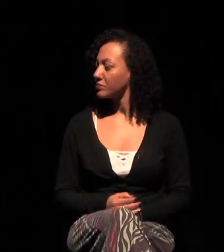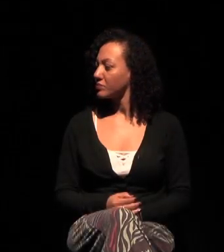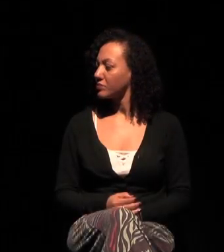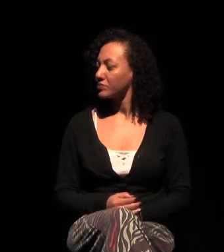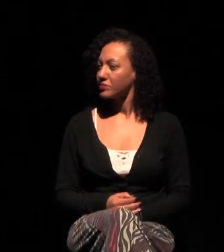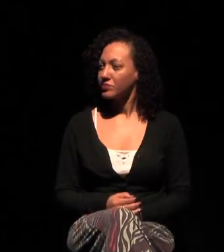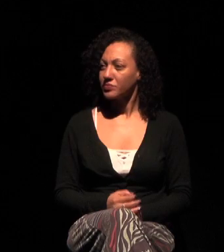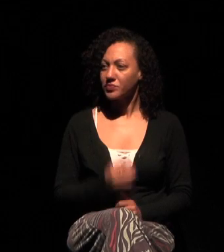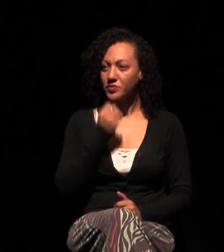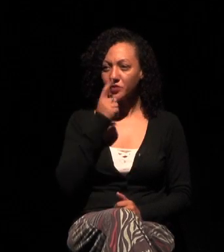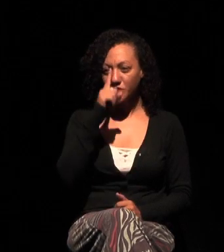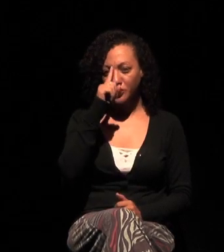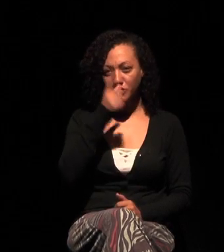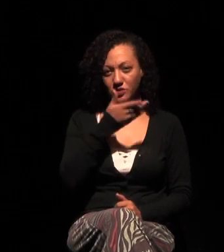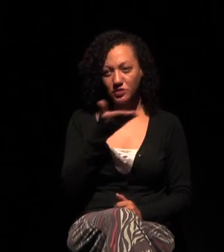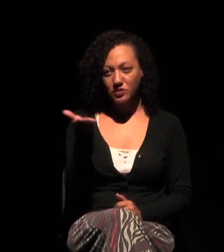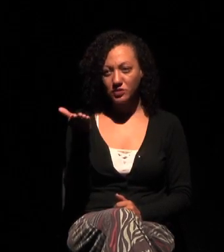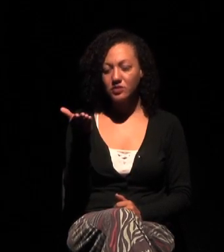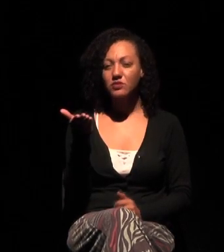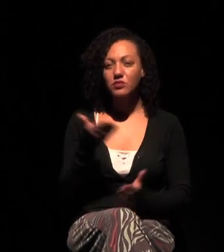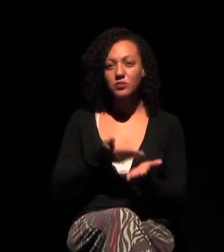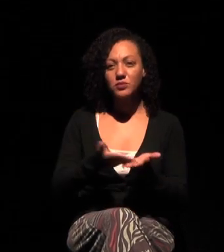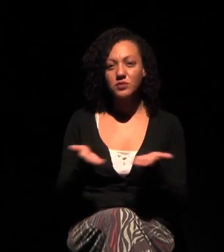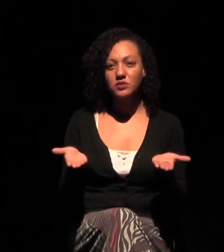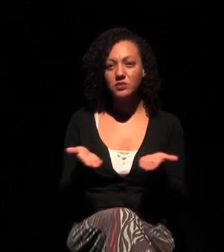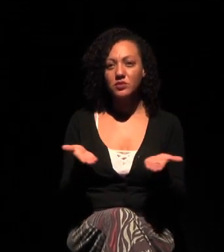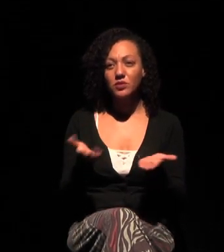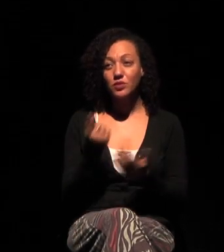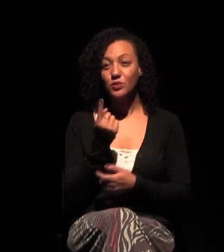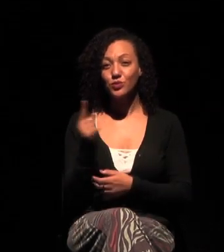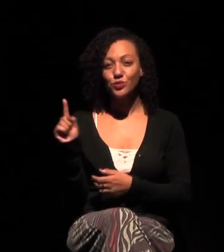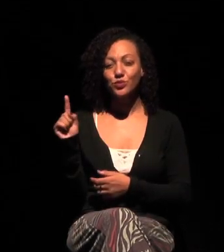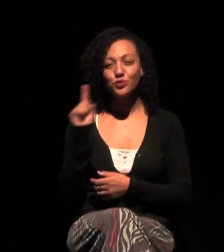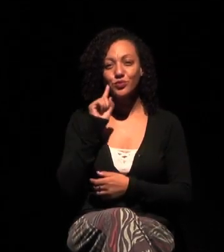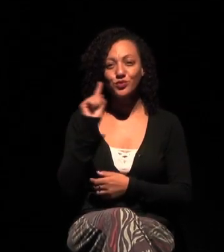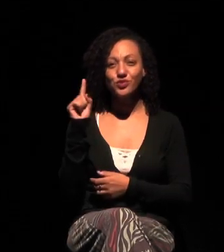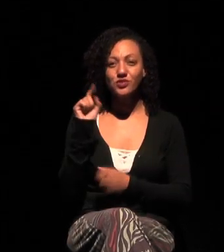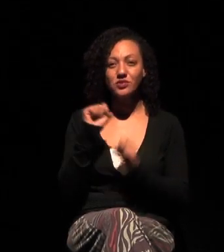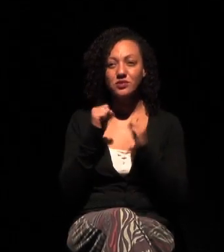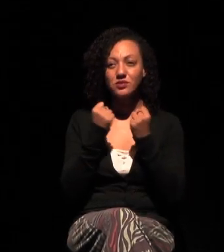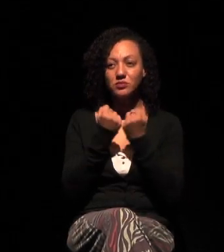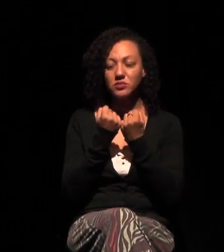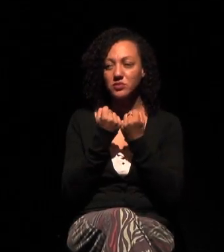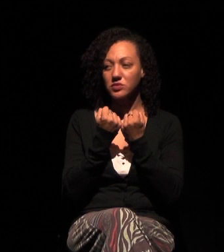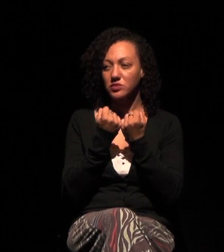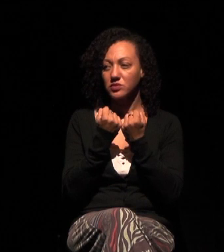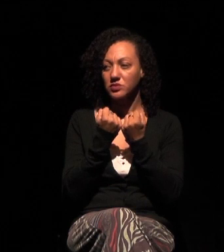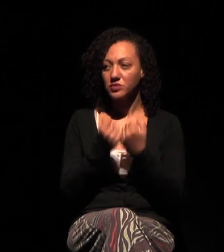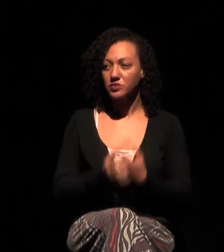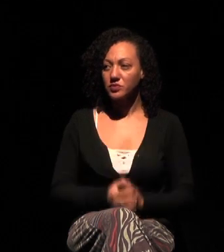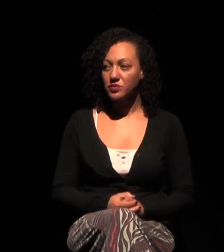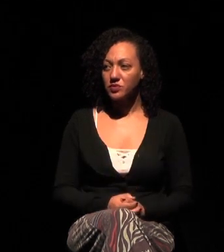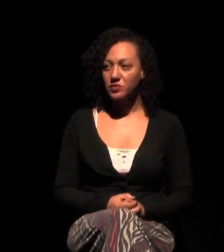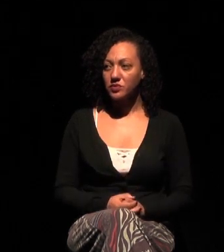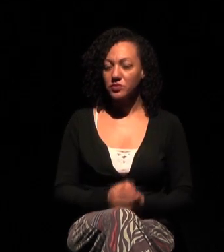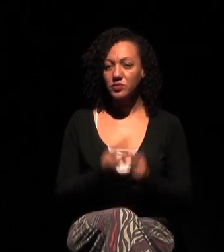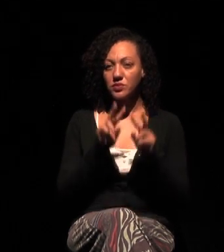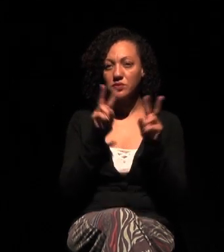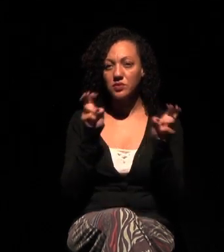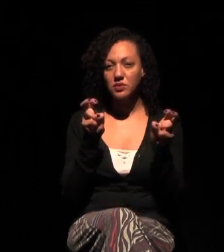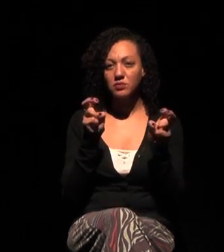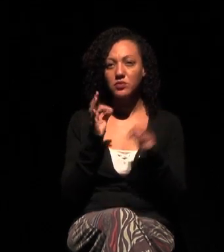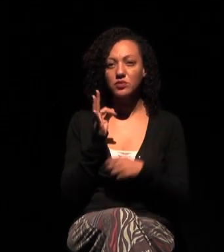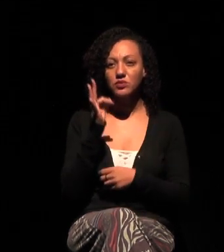bom dia a todos começamos agora a última mesa do nosso seminário e o tema é